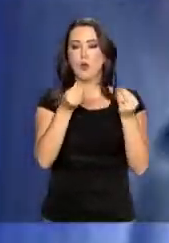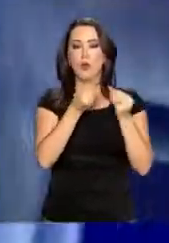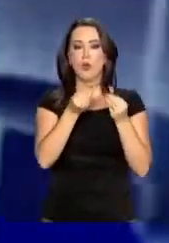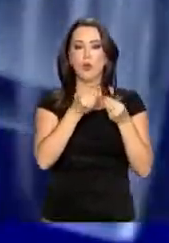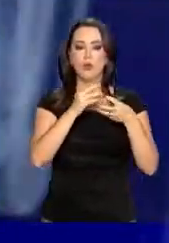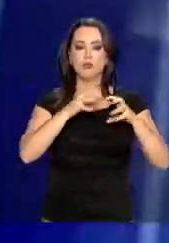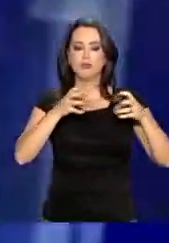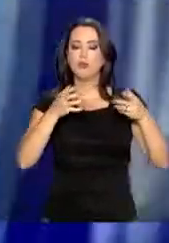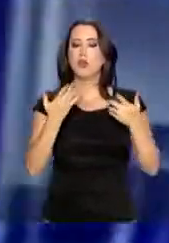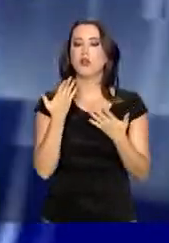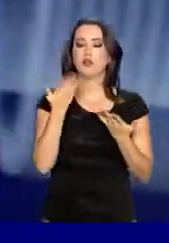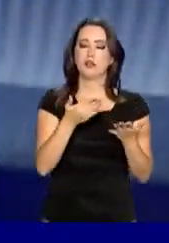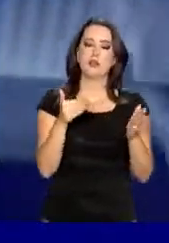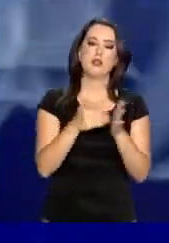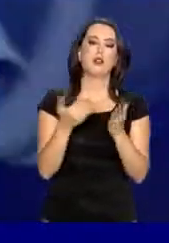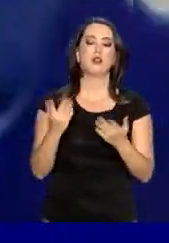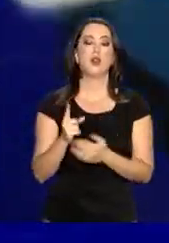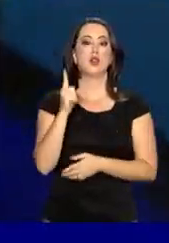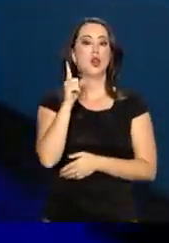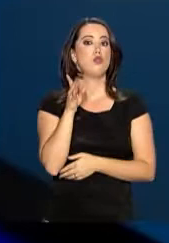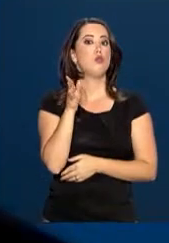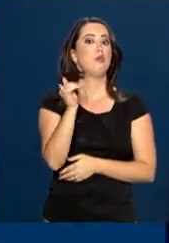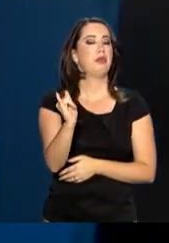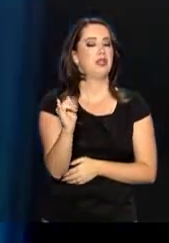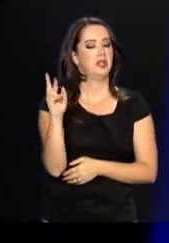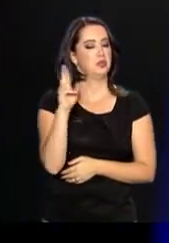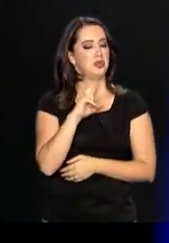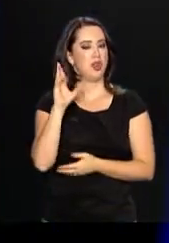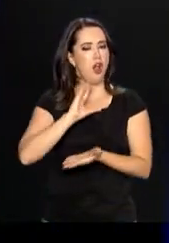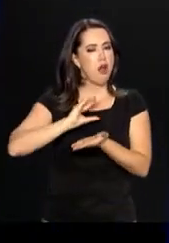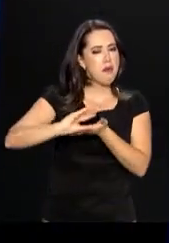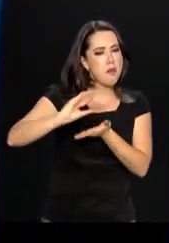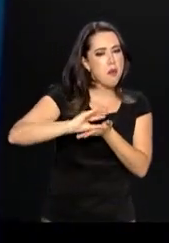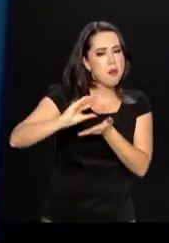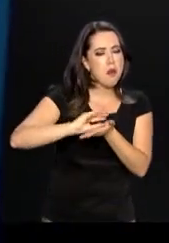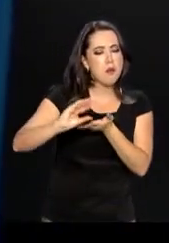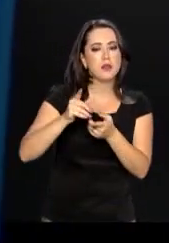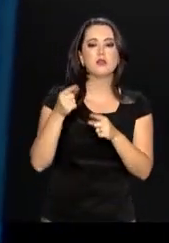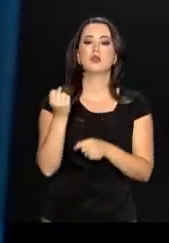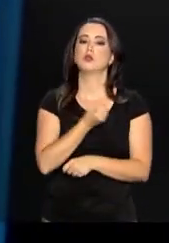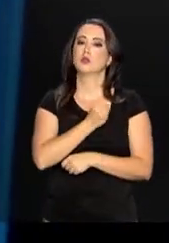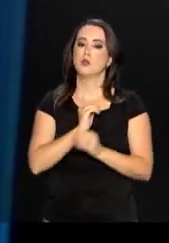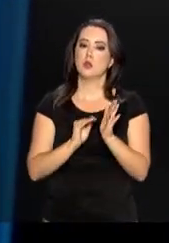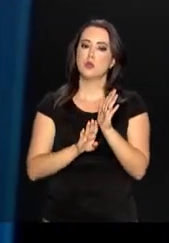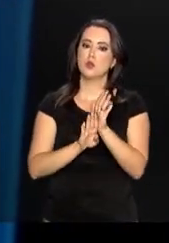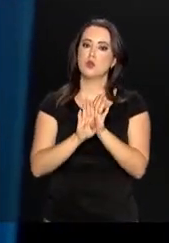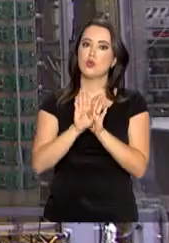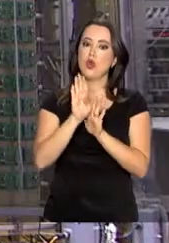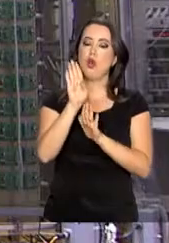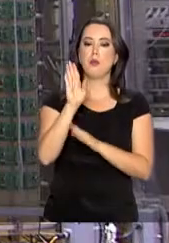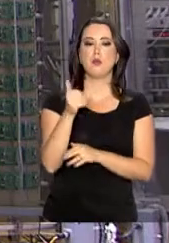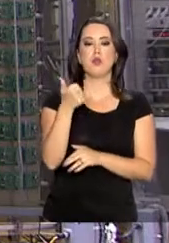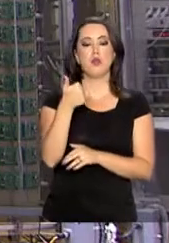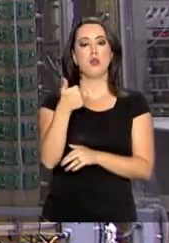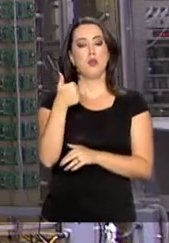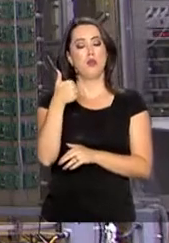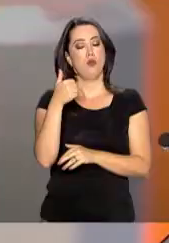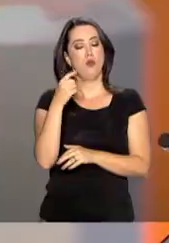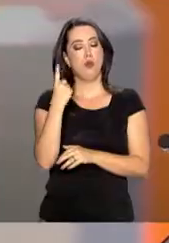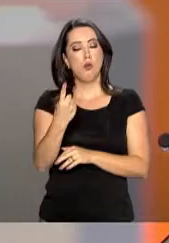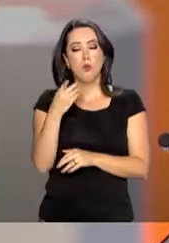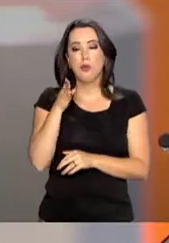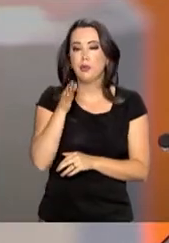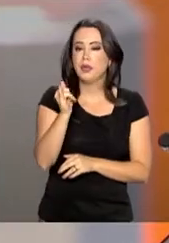Comunicações realizou um investimento de R$1,3 bilhão no projeto, número que deve subir para R$1,8 bilhão